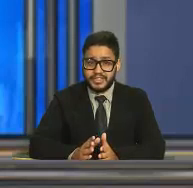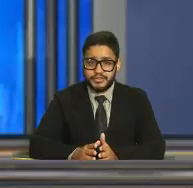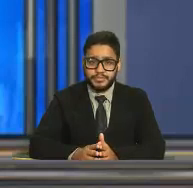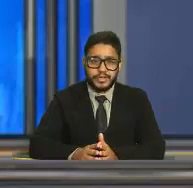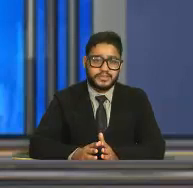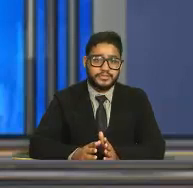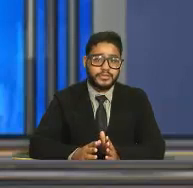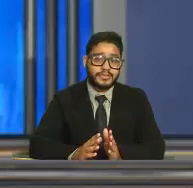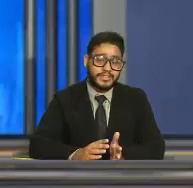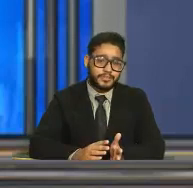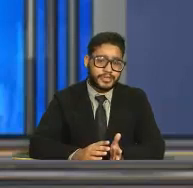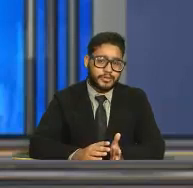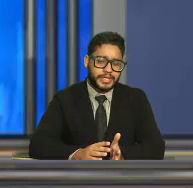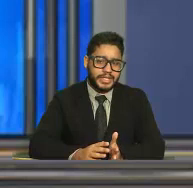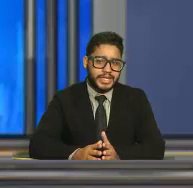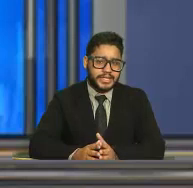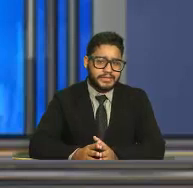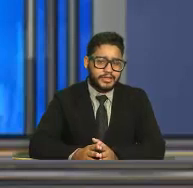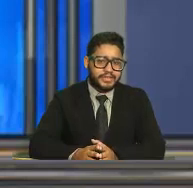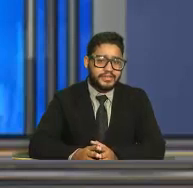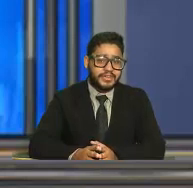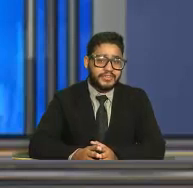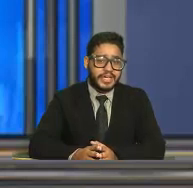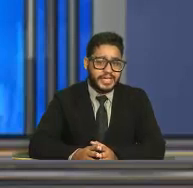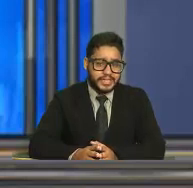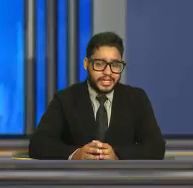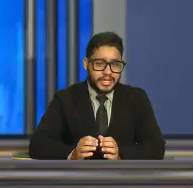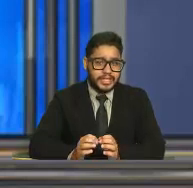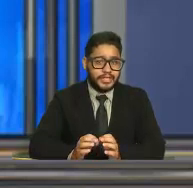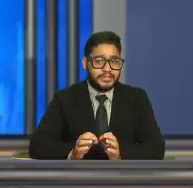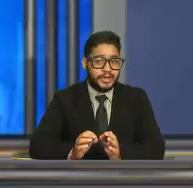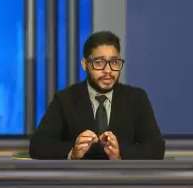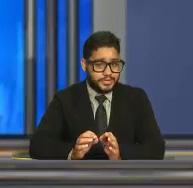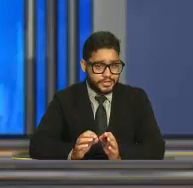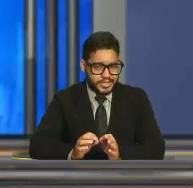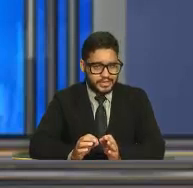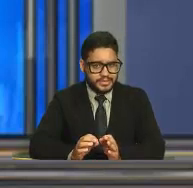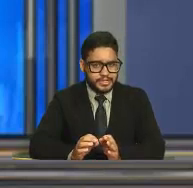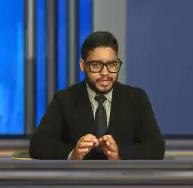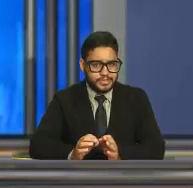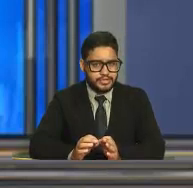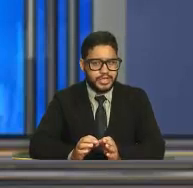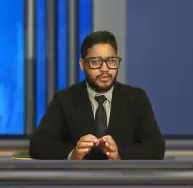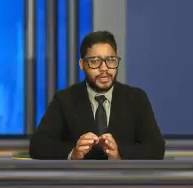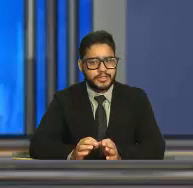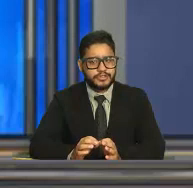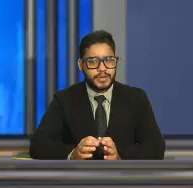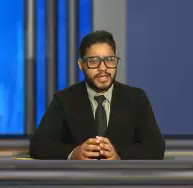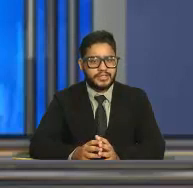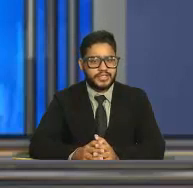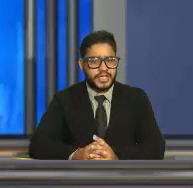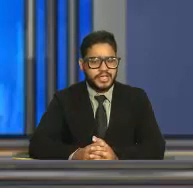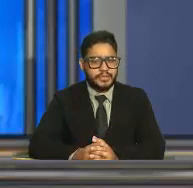Vai e veja nos boxes do Cine Portal Brim, dessa nossa TV afiliada. E olha, se realmente gostar, simplesmente nos recomende